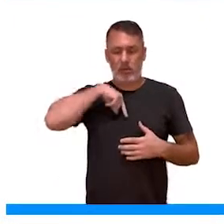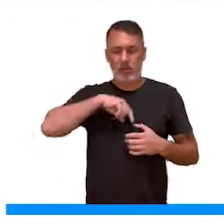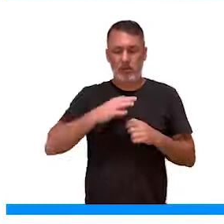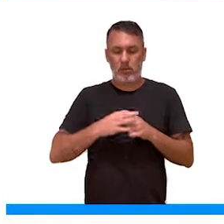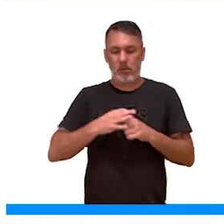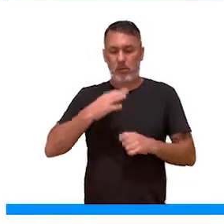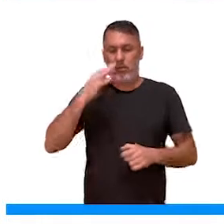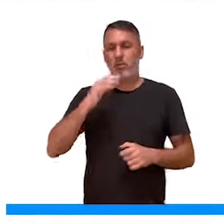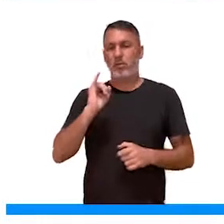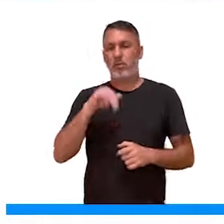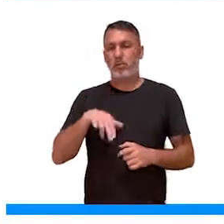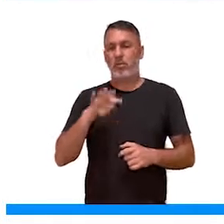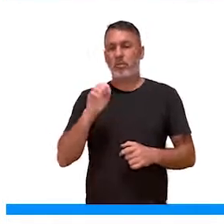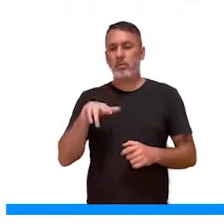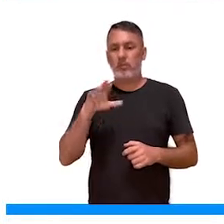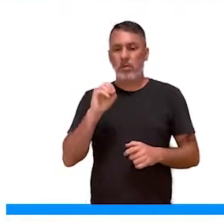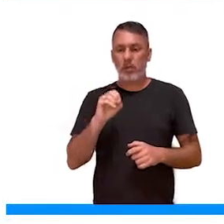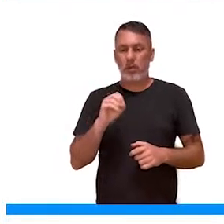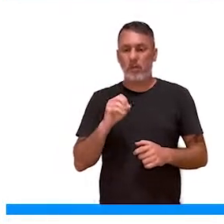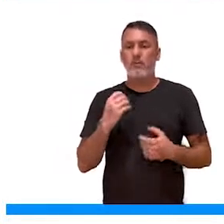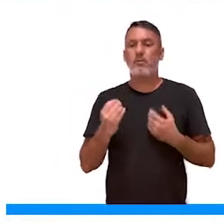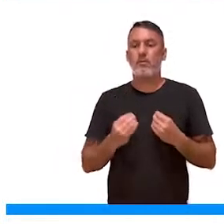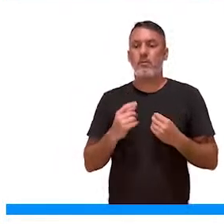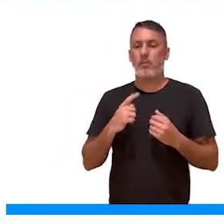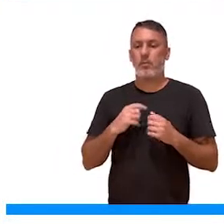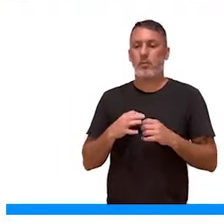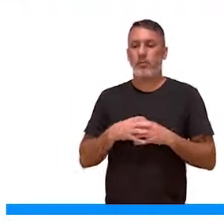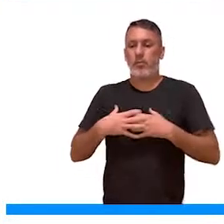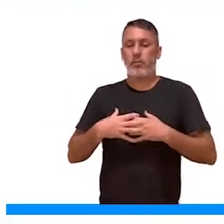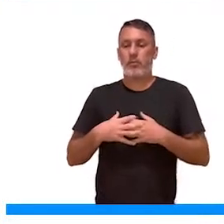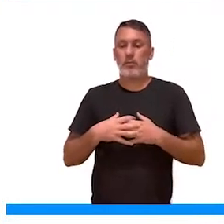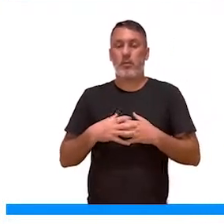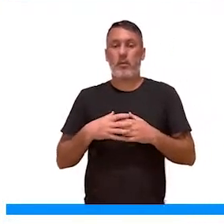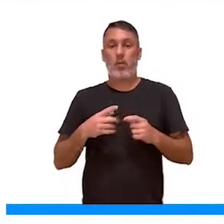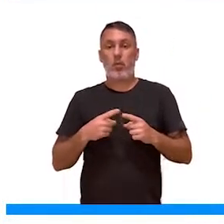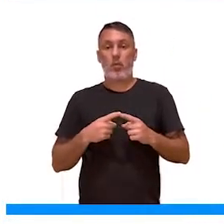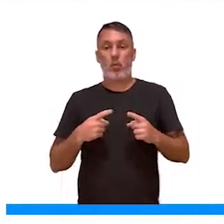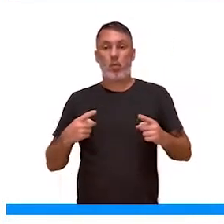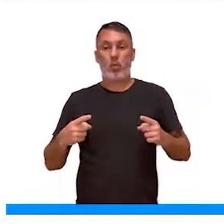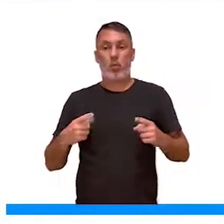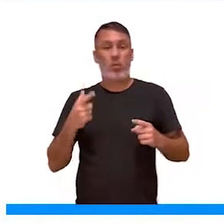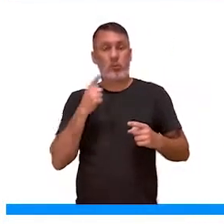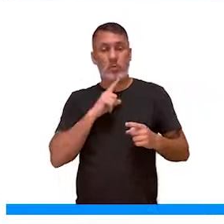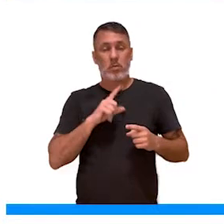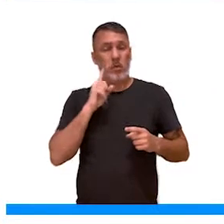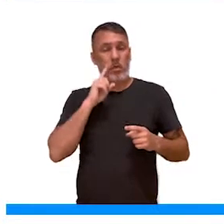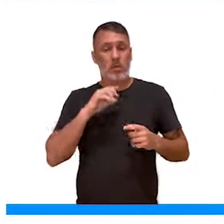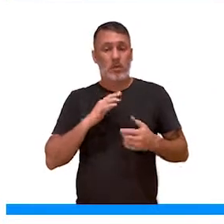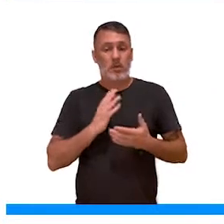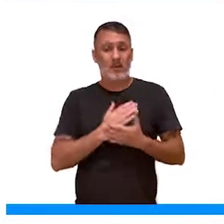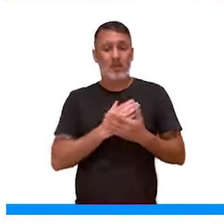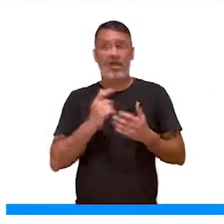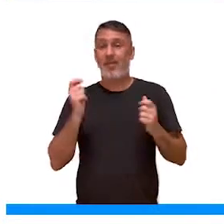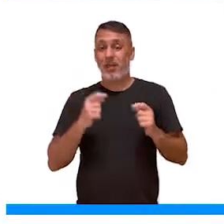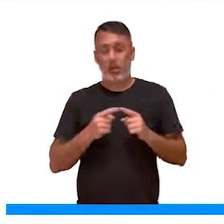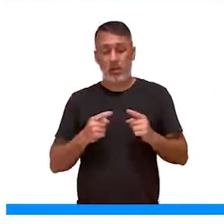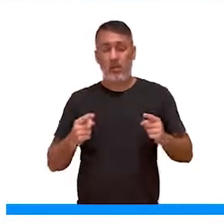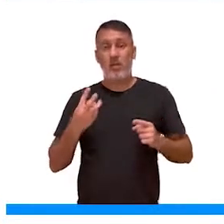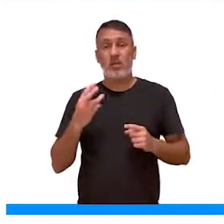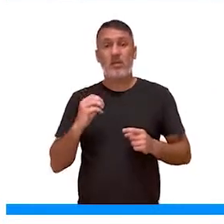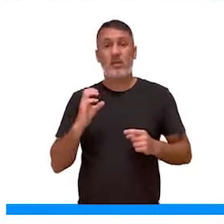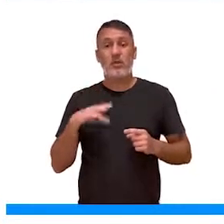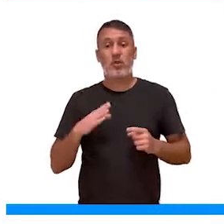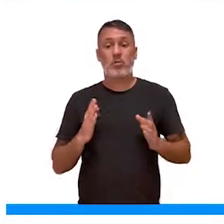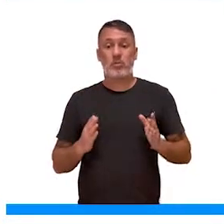pelo tubo digestório, chegam no intestino elas eclodem. Quando elas eclodem, elas vão migrando, então, para o nosso